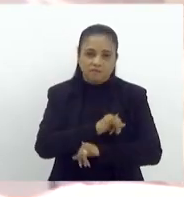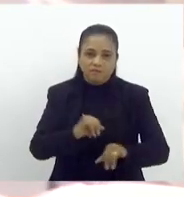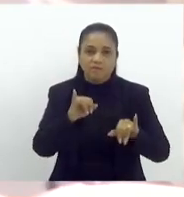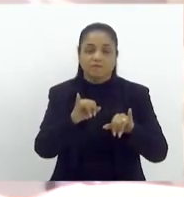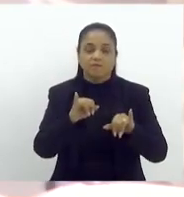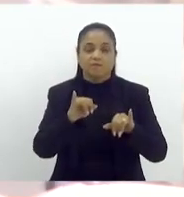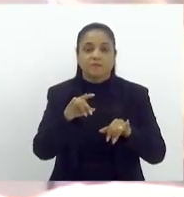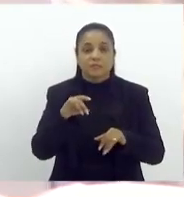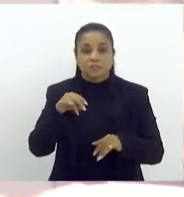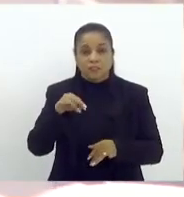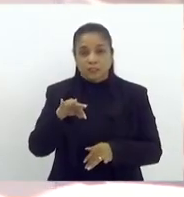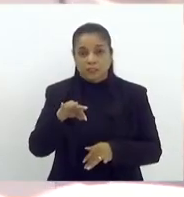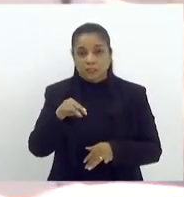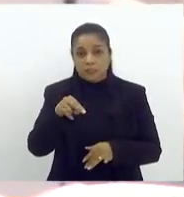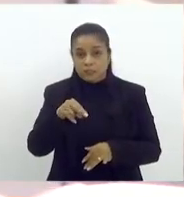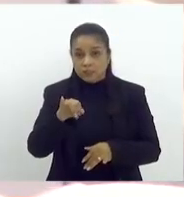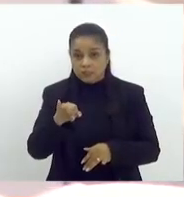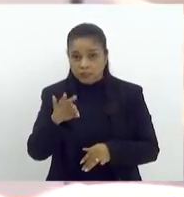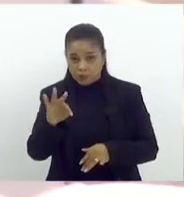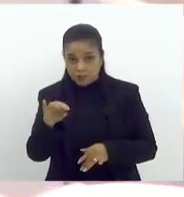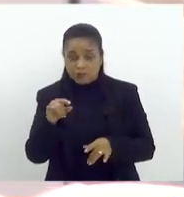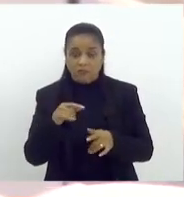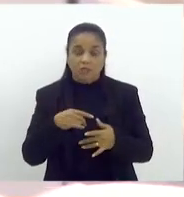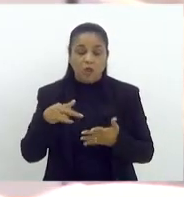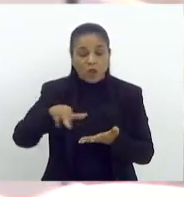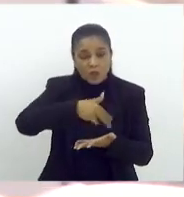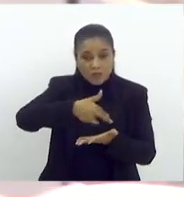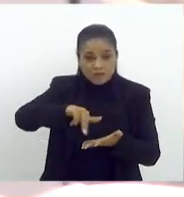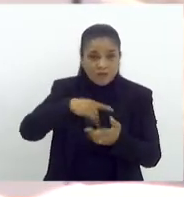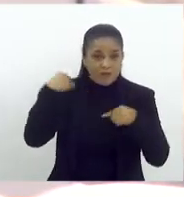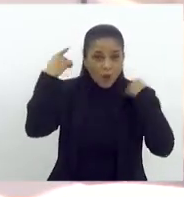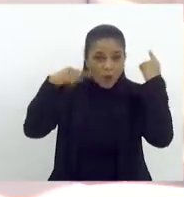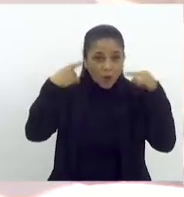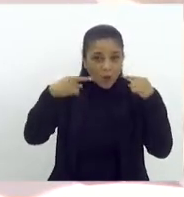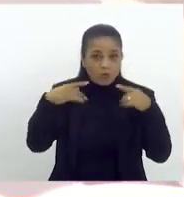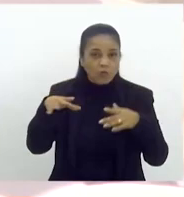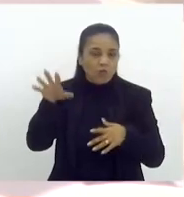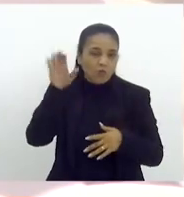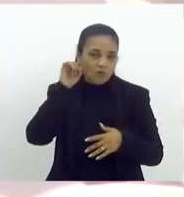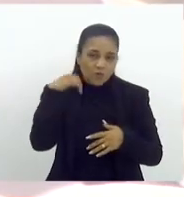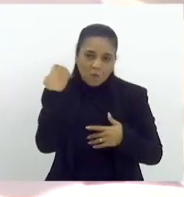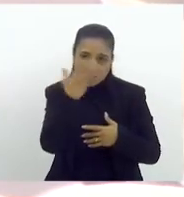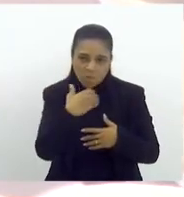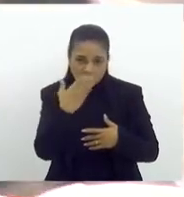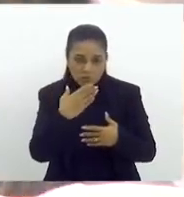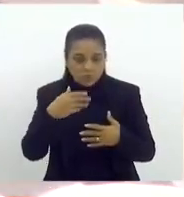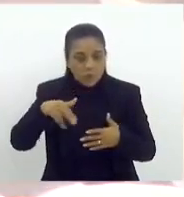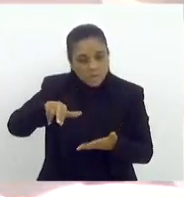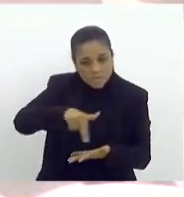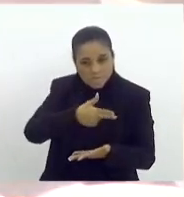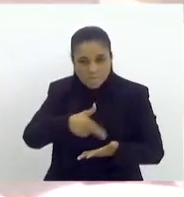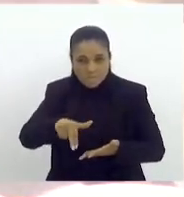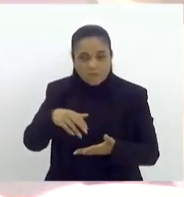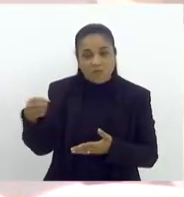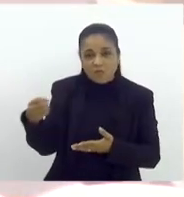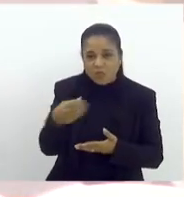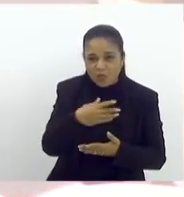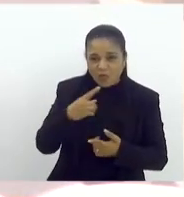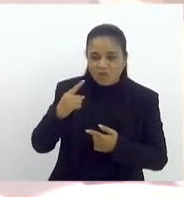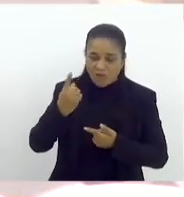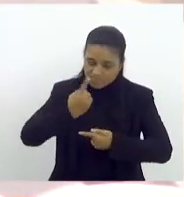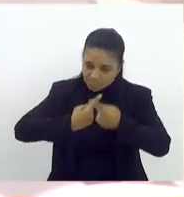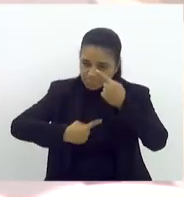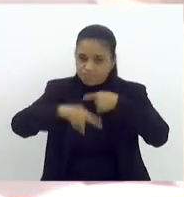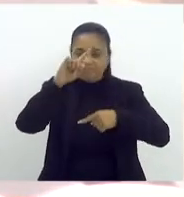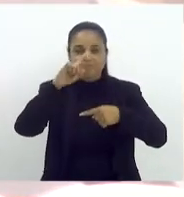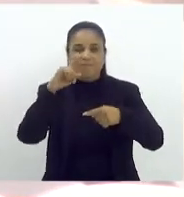era um visto como Loucos aqueles que dançavam porque não ouvia a música O Breaking é isso é novo é revolucionário é